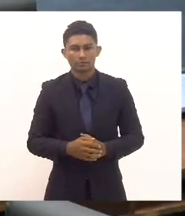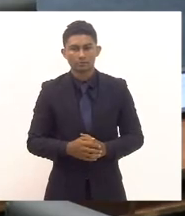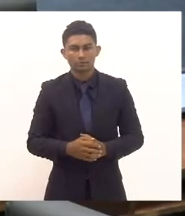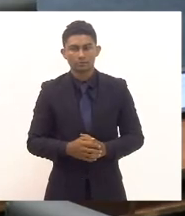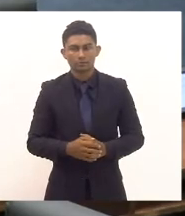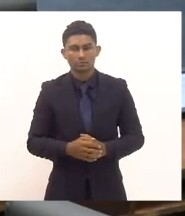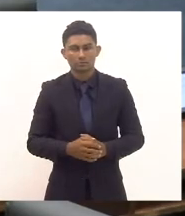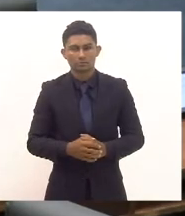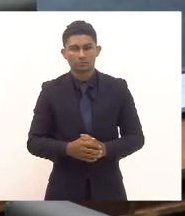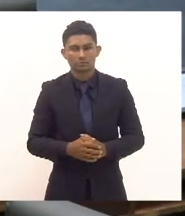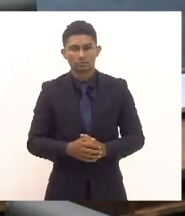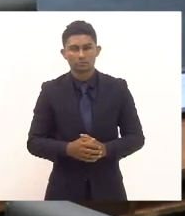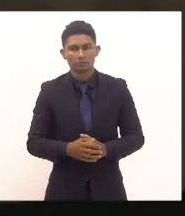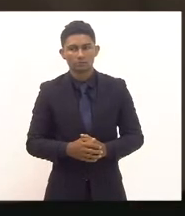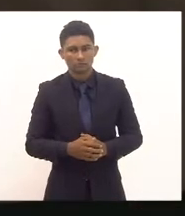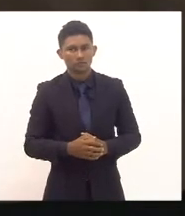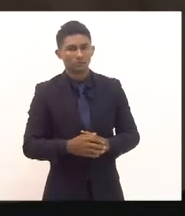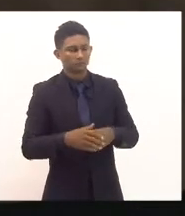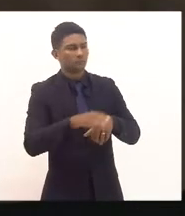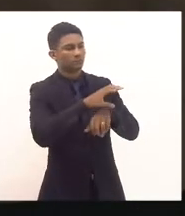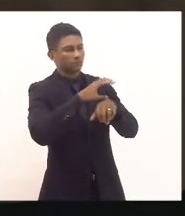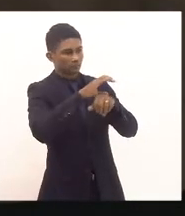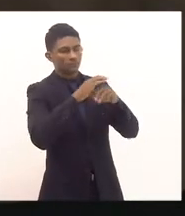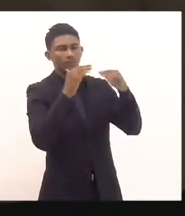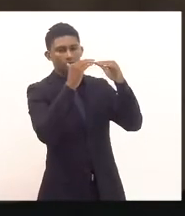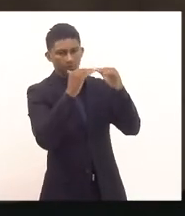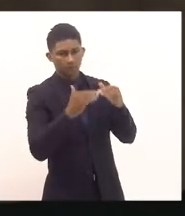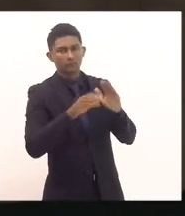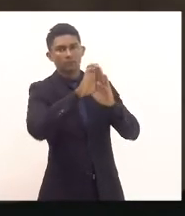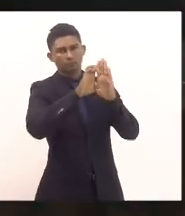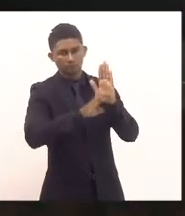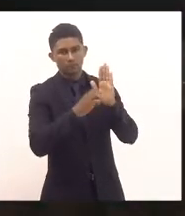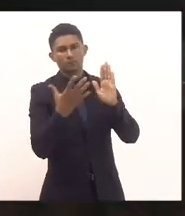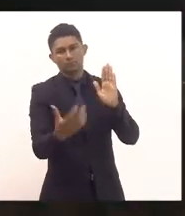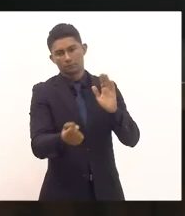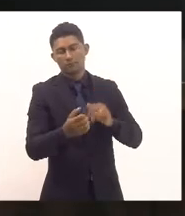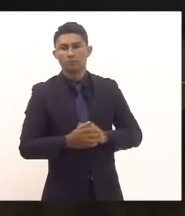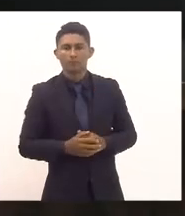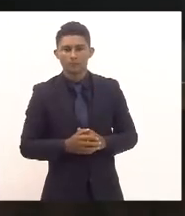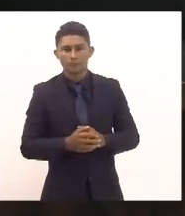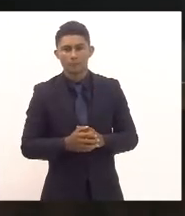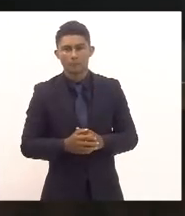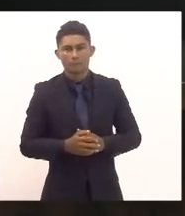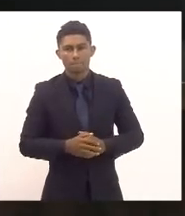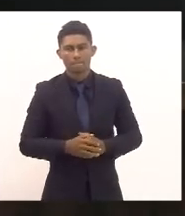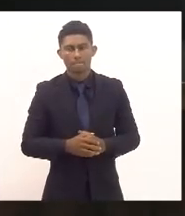Oi Bruna eu sempre com saudade com emenda pela comissão